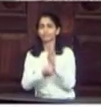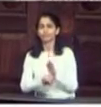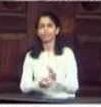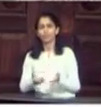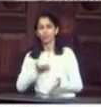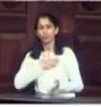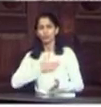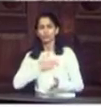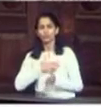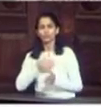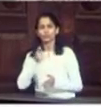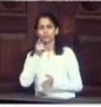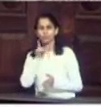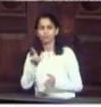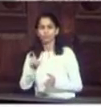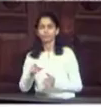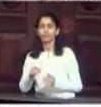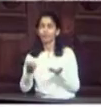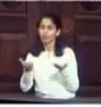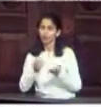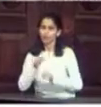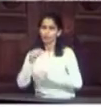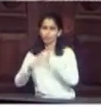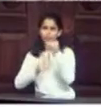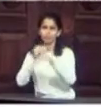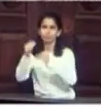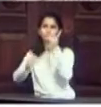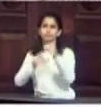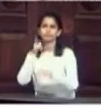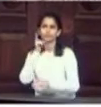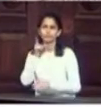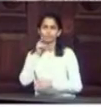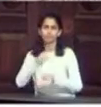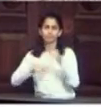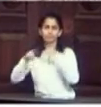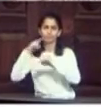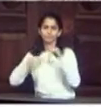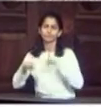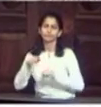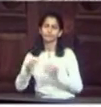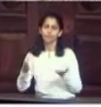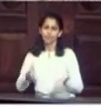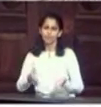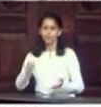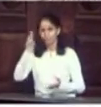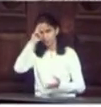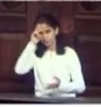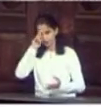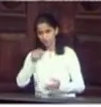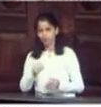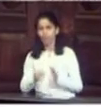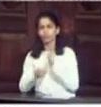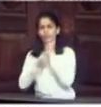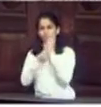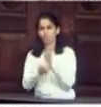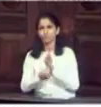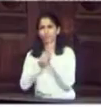aqui defendendo tempos de avanços e conquistas. Mas se a história nos coloca no lugar de